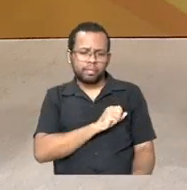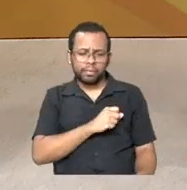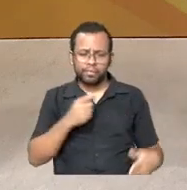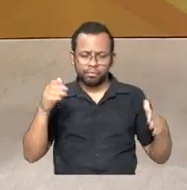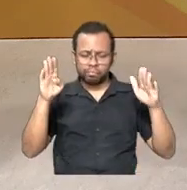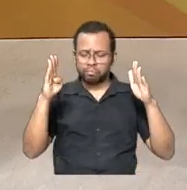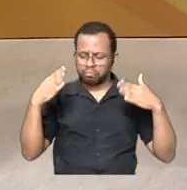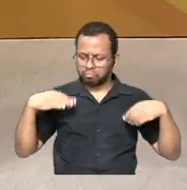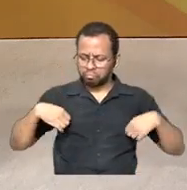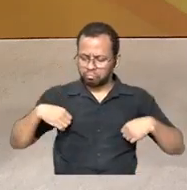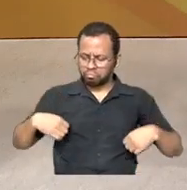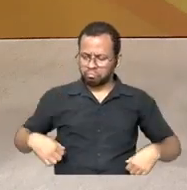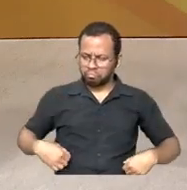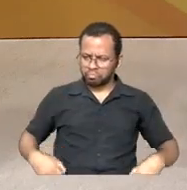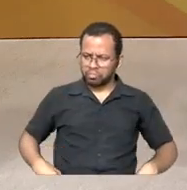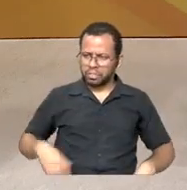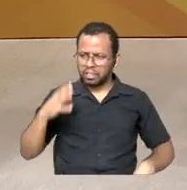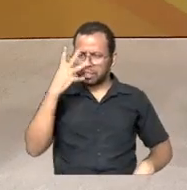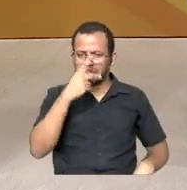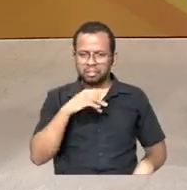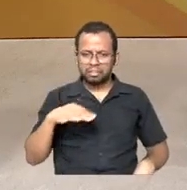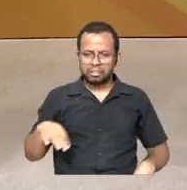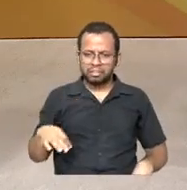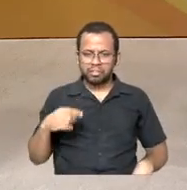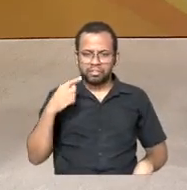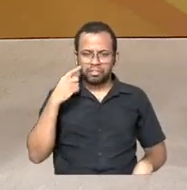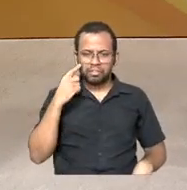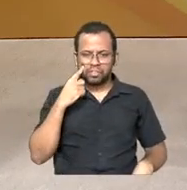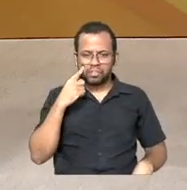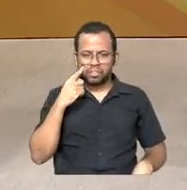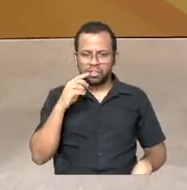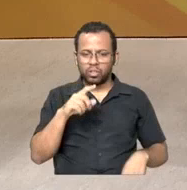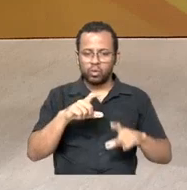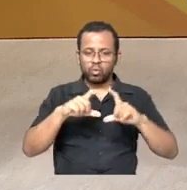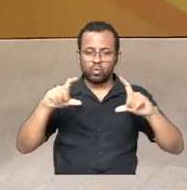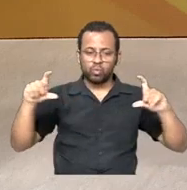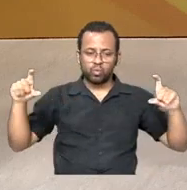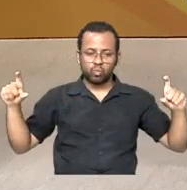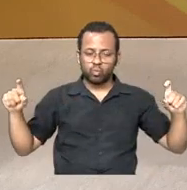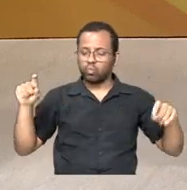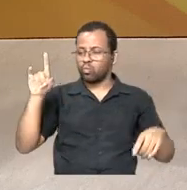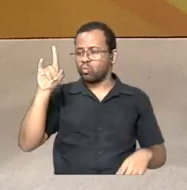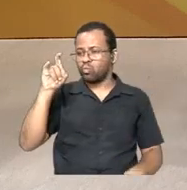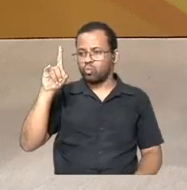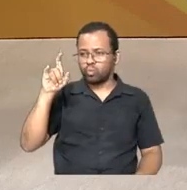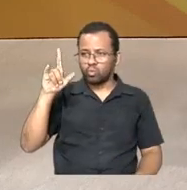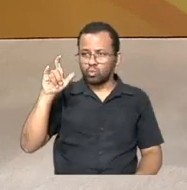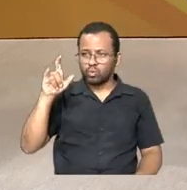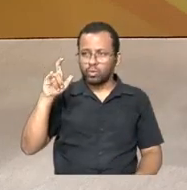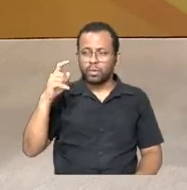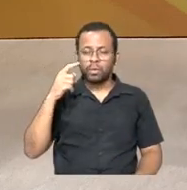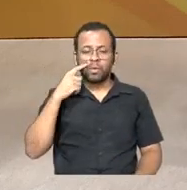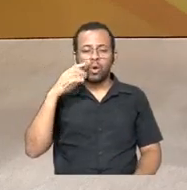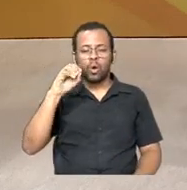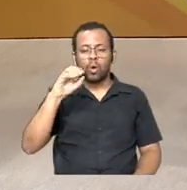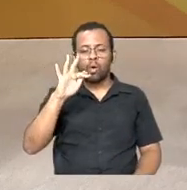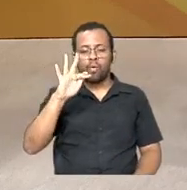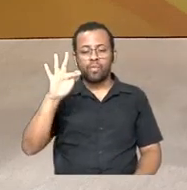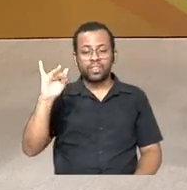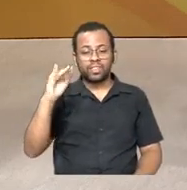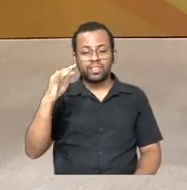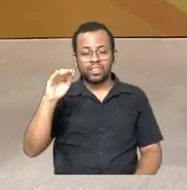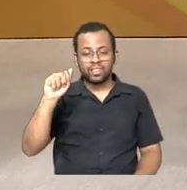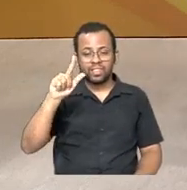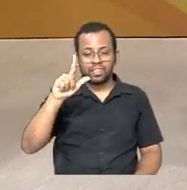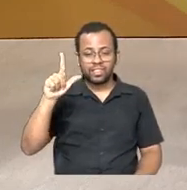né oficial lindos aí ó linda Fashion tá vendo oficial com dois FS oficial